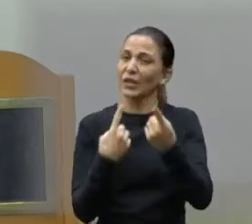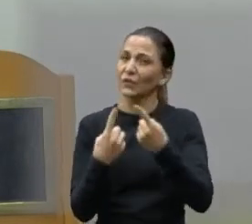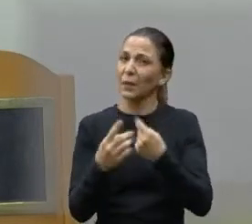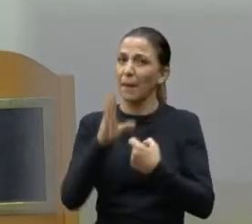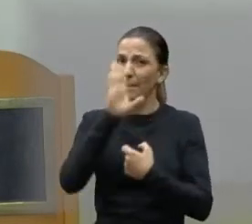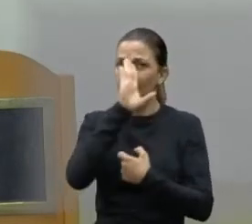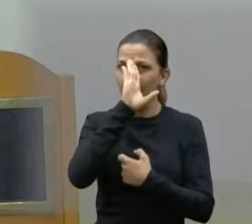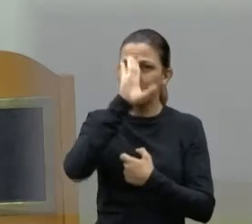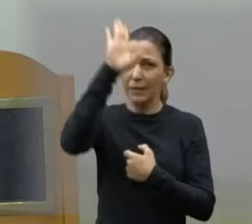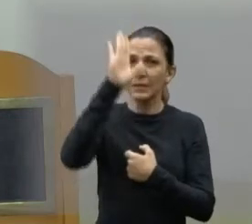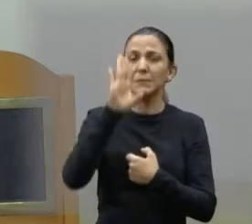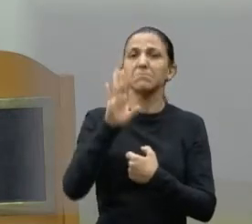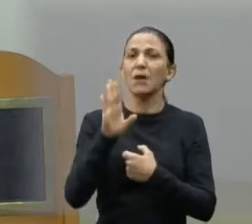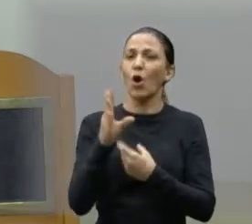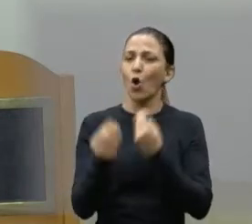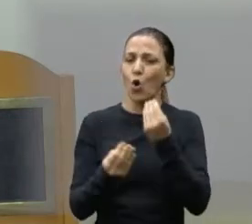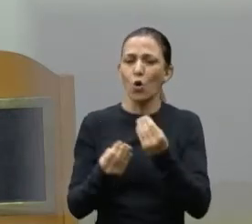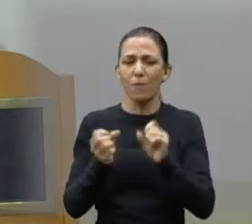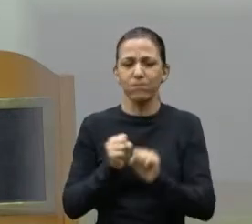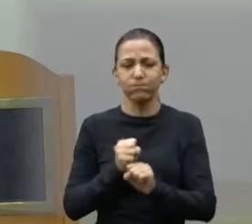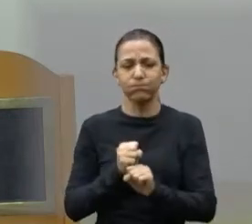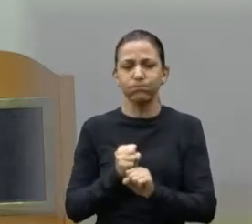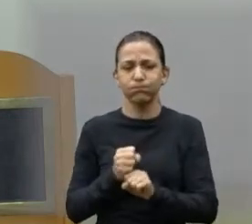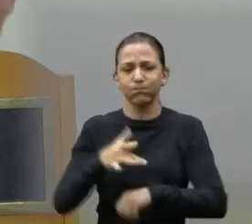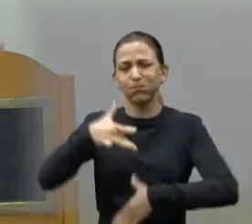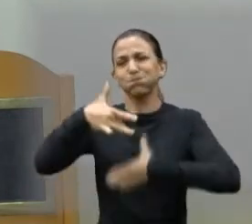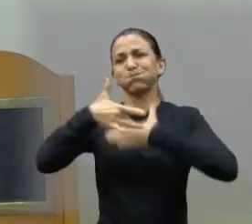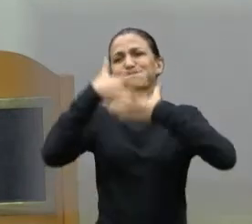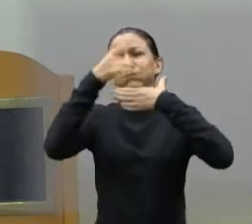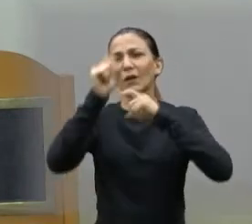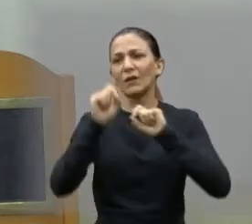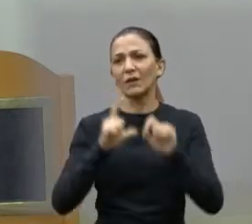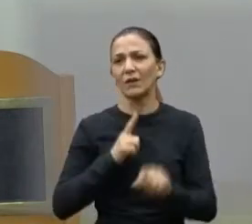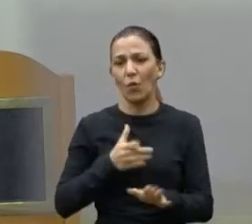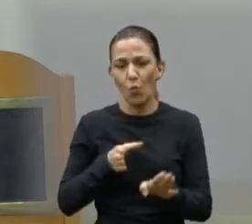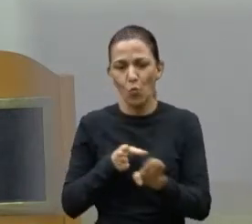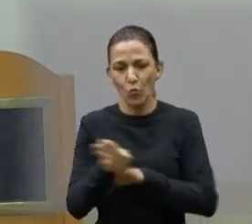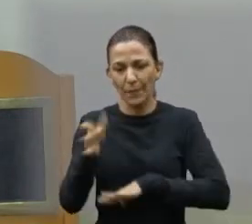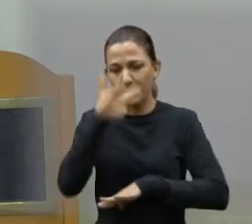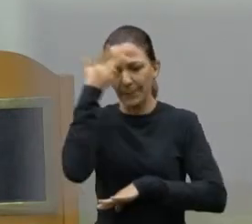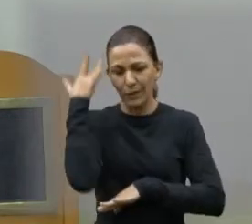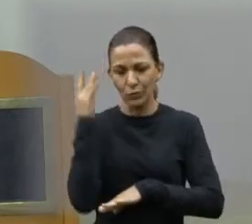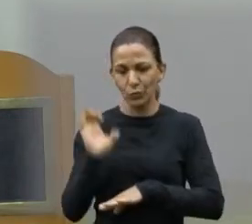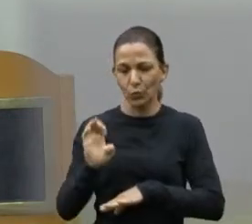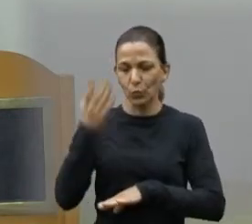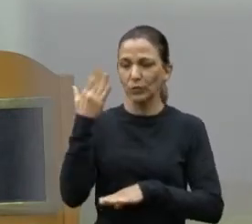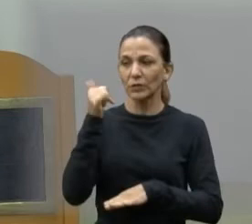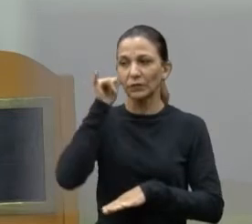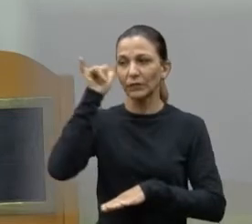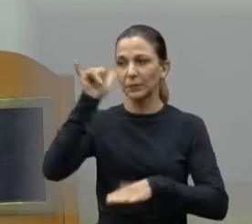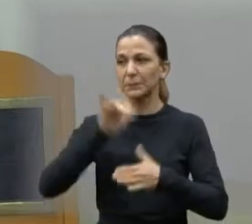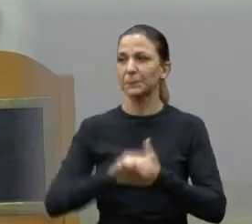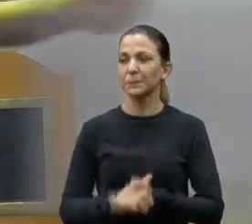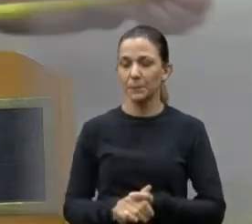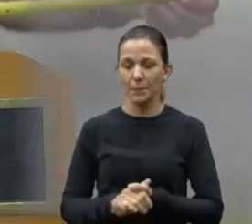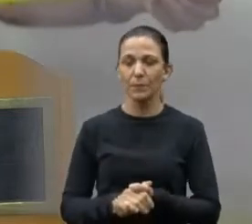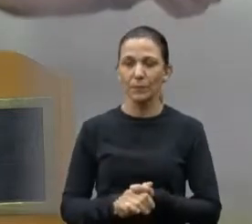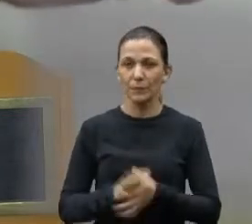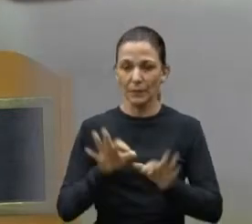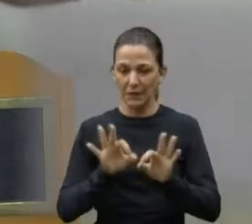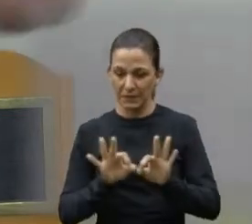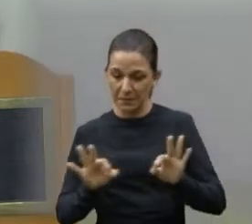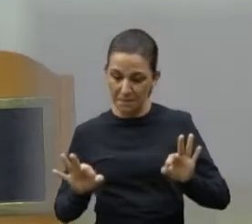explicação para quem preste tipo de serviço explicar orientar as pessoas para que isso não aconteça a situação de medir